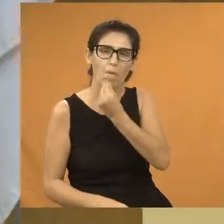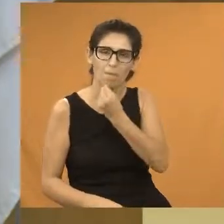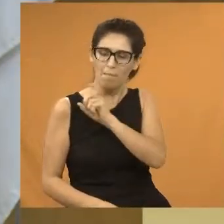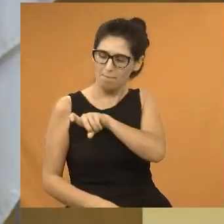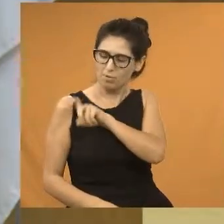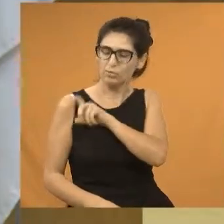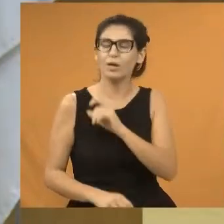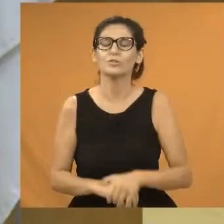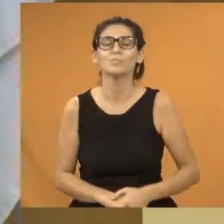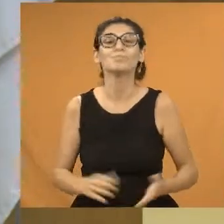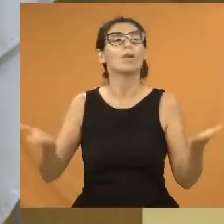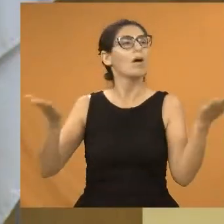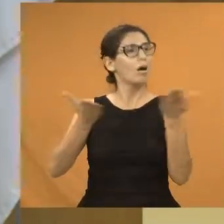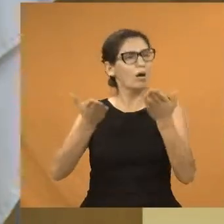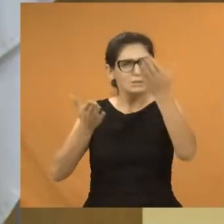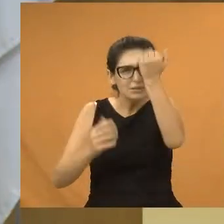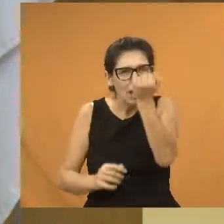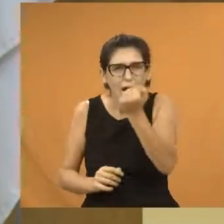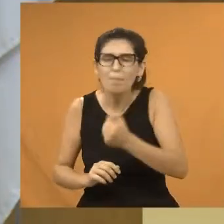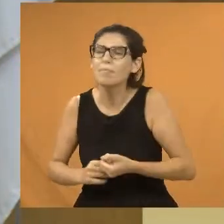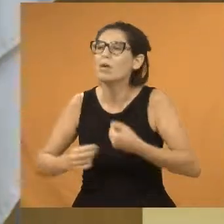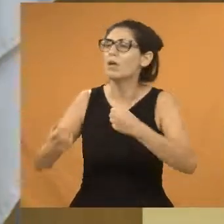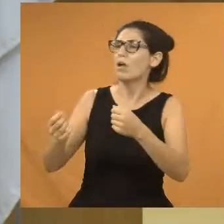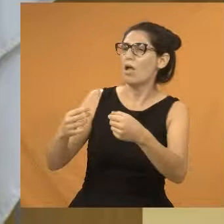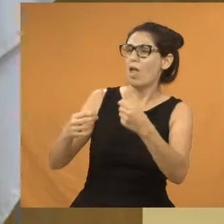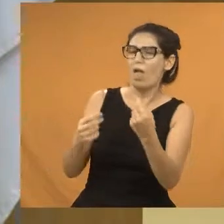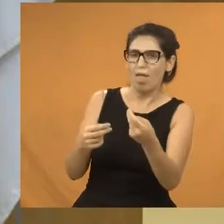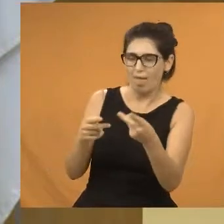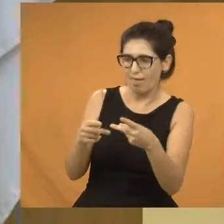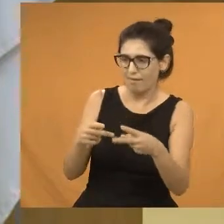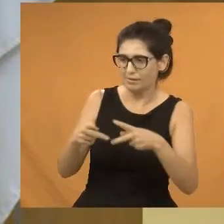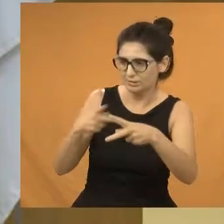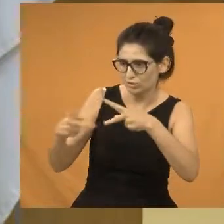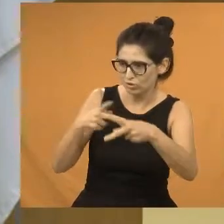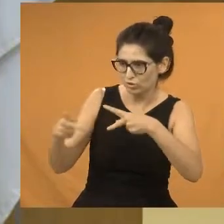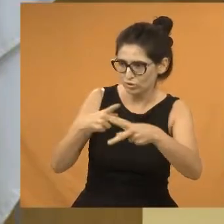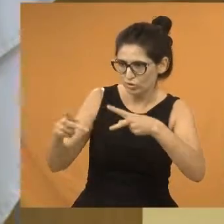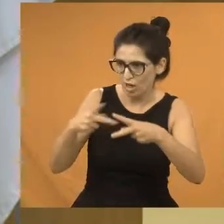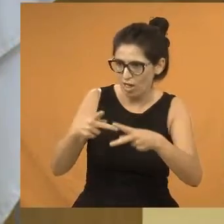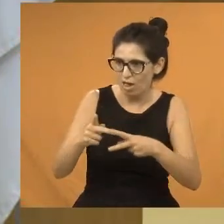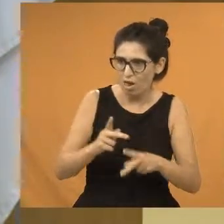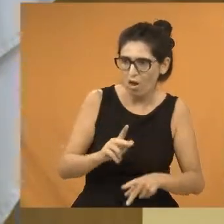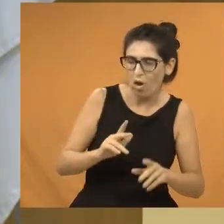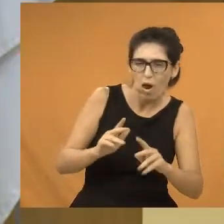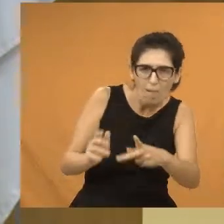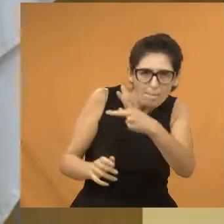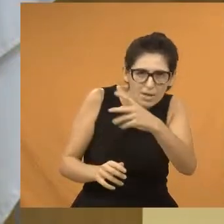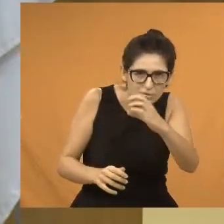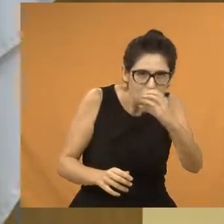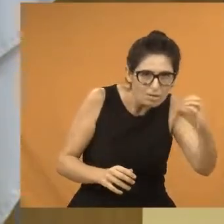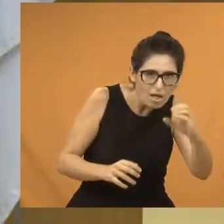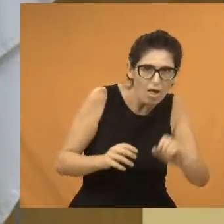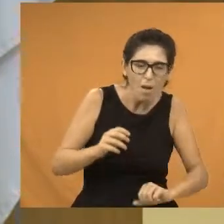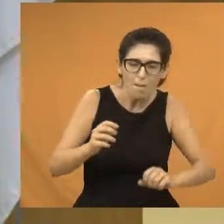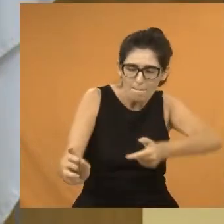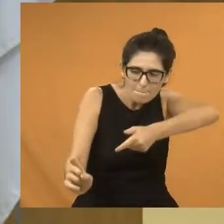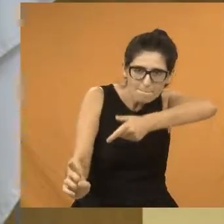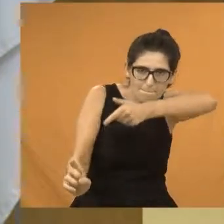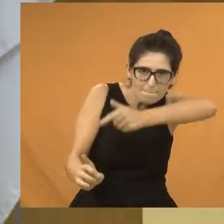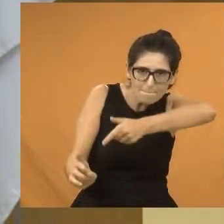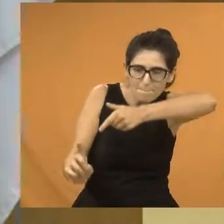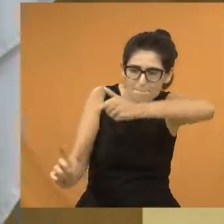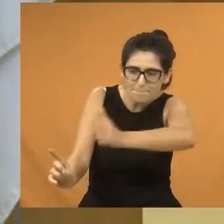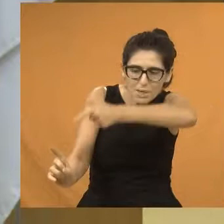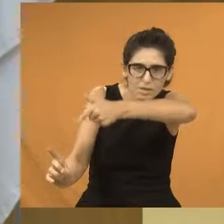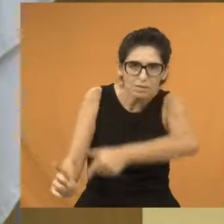de São José, Abner, que mataram o chefe do tráfico lá do PCC, na região do Campo dos Alemães, e pasmem,